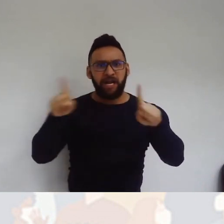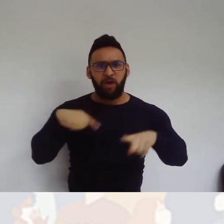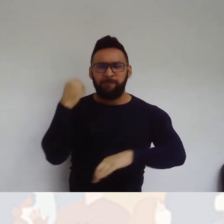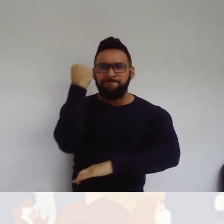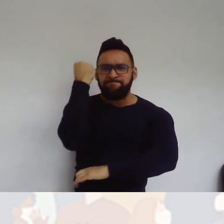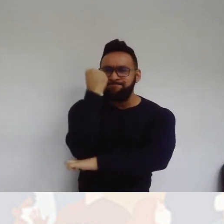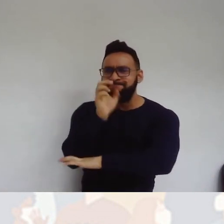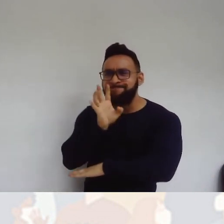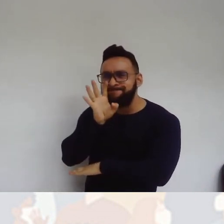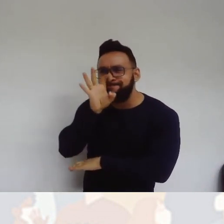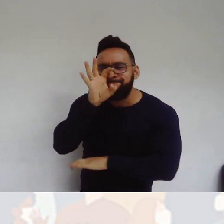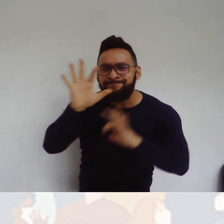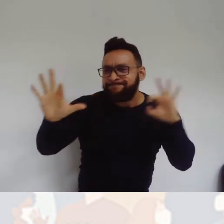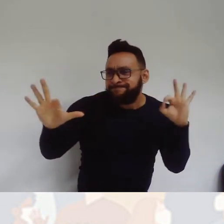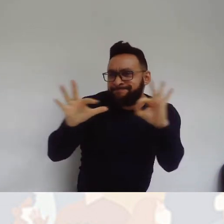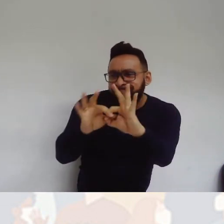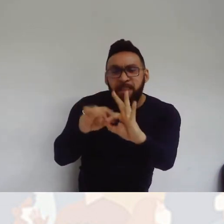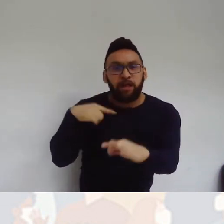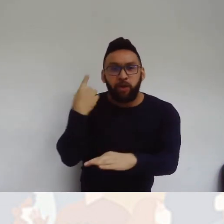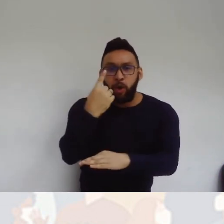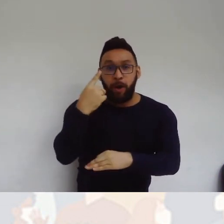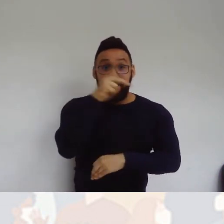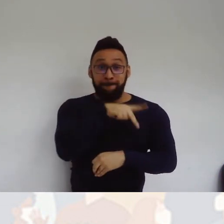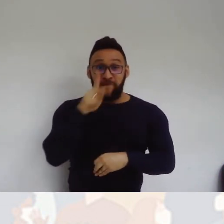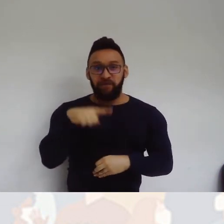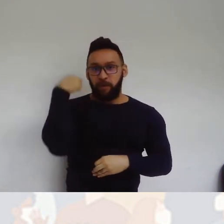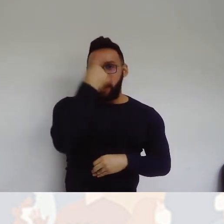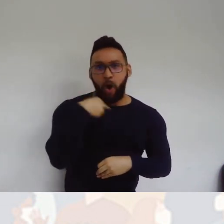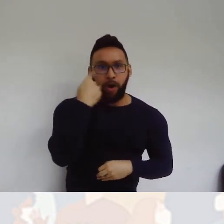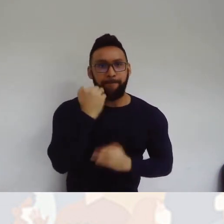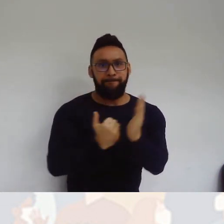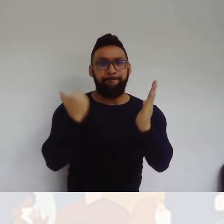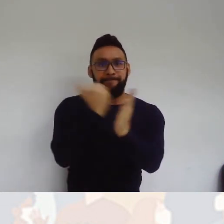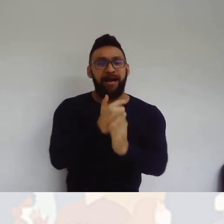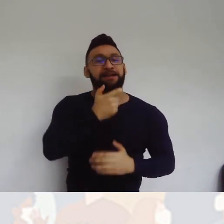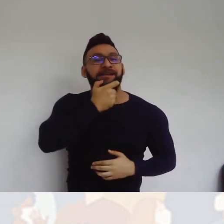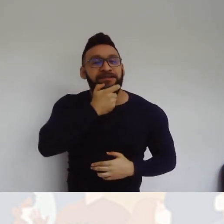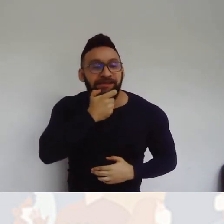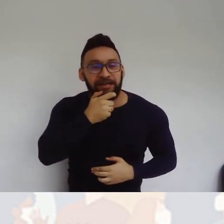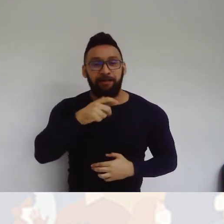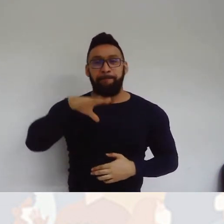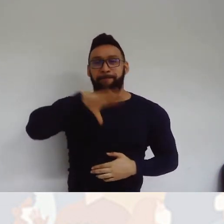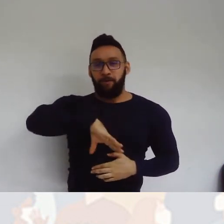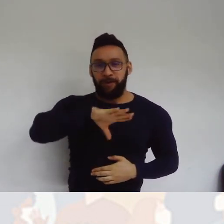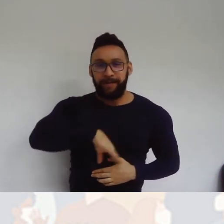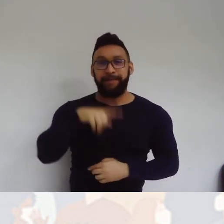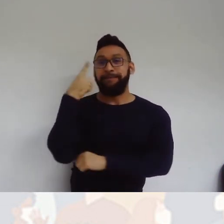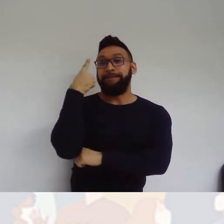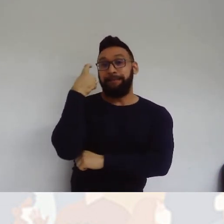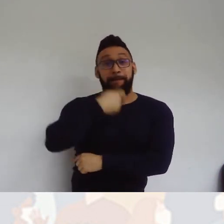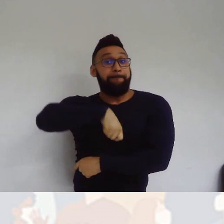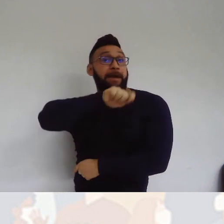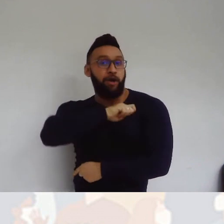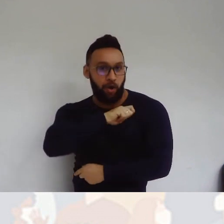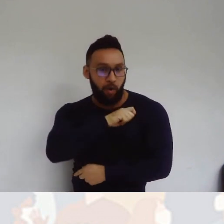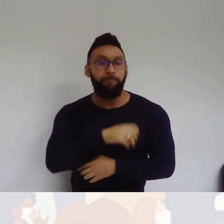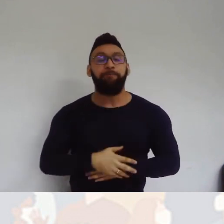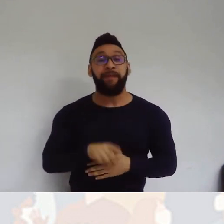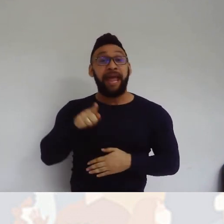carga horária, né, para as linguagens, né, para o inglês, para o português, para o espanhol. E aqui, ela, que é